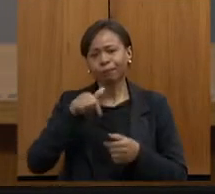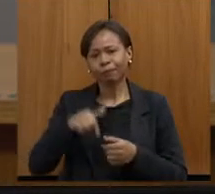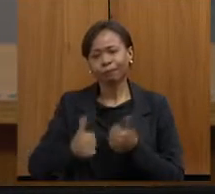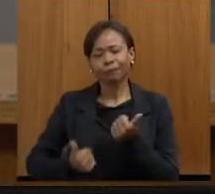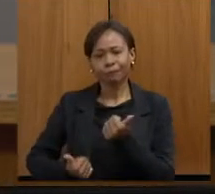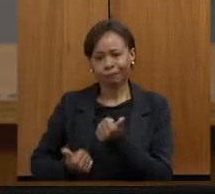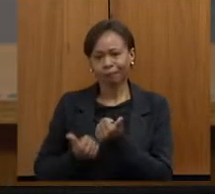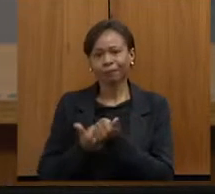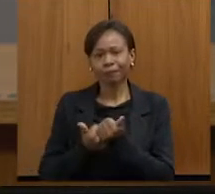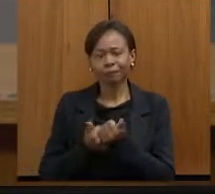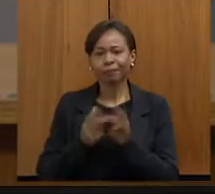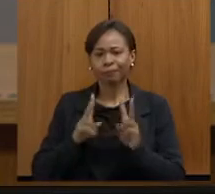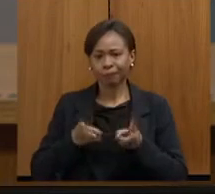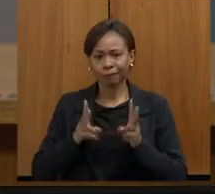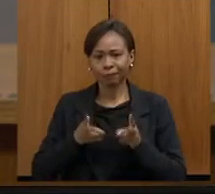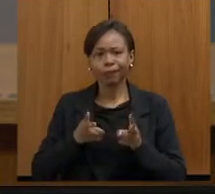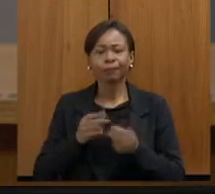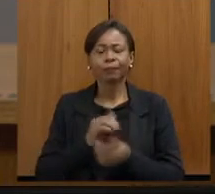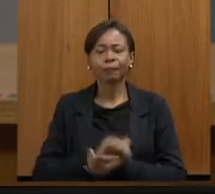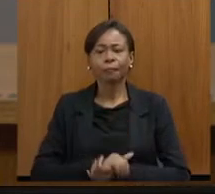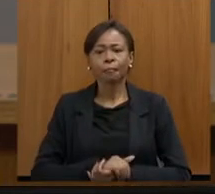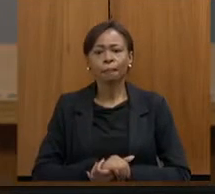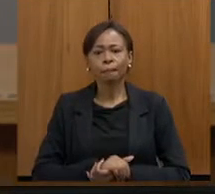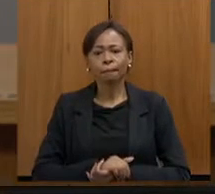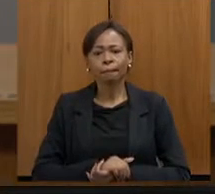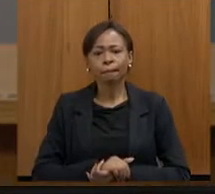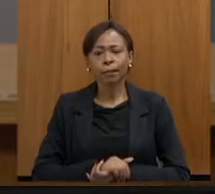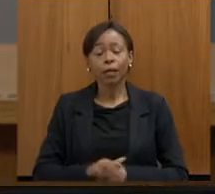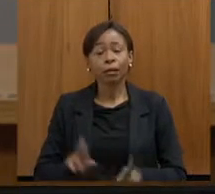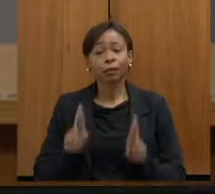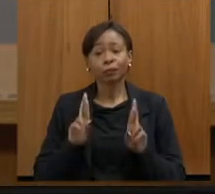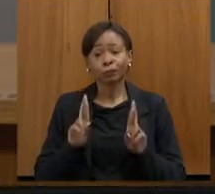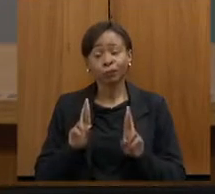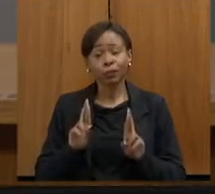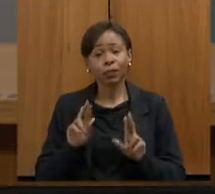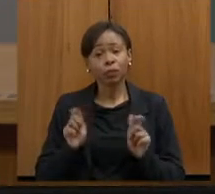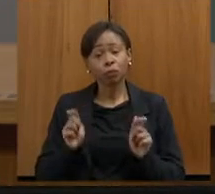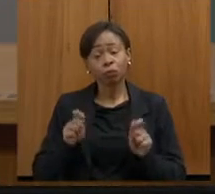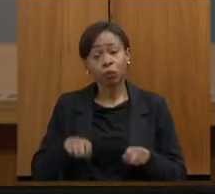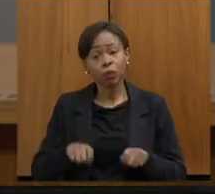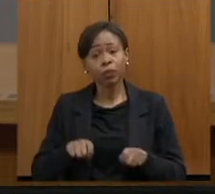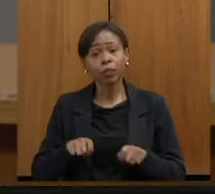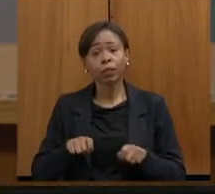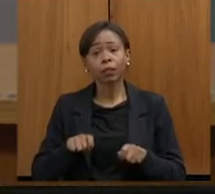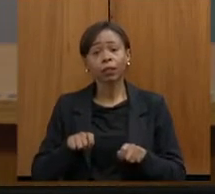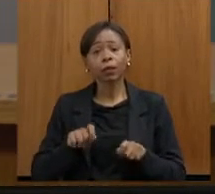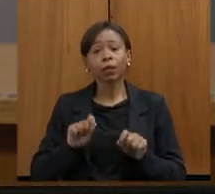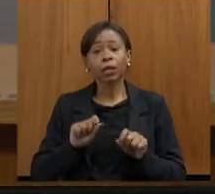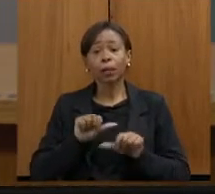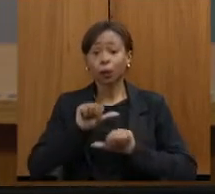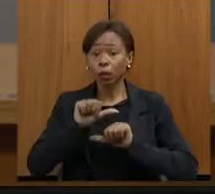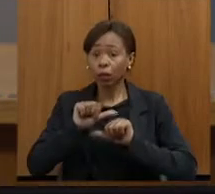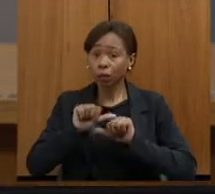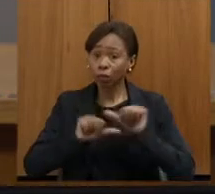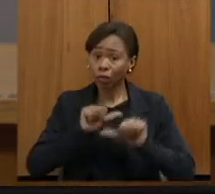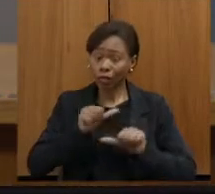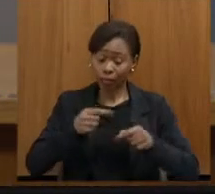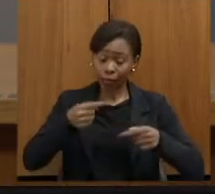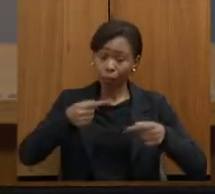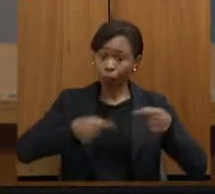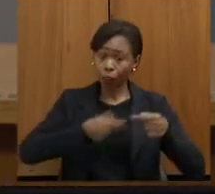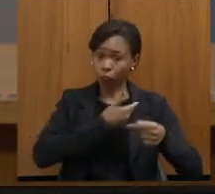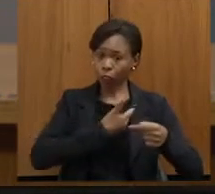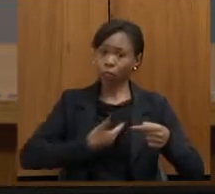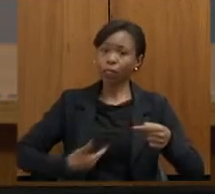discussões. E que a gente consiga, de fato, transformar em uma política de Estado, não só de